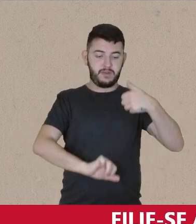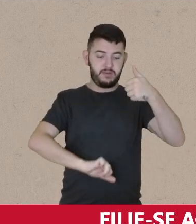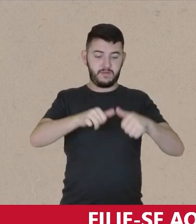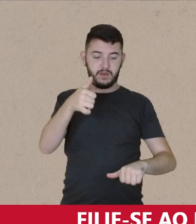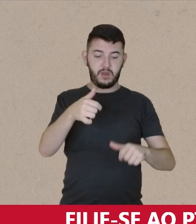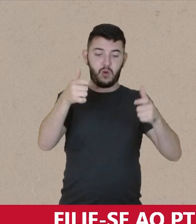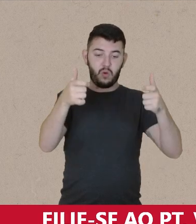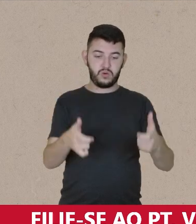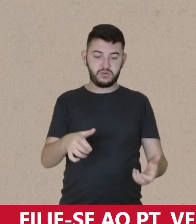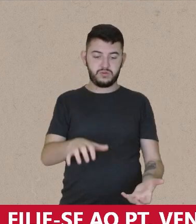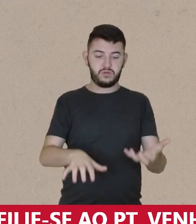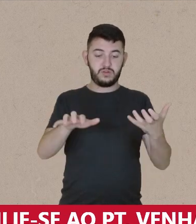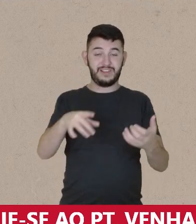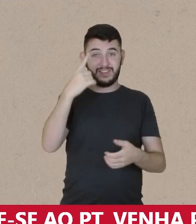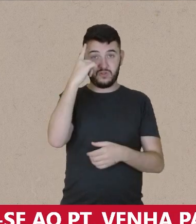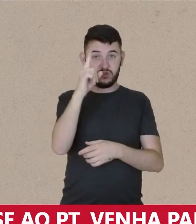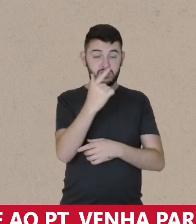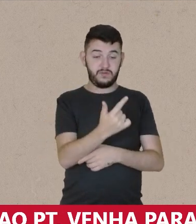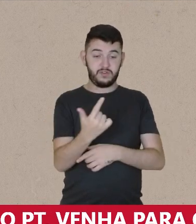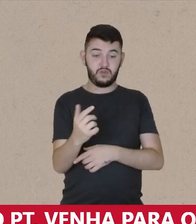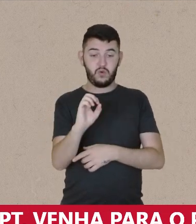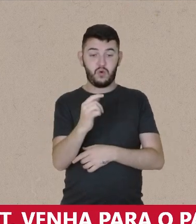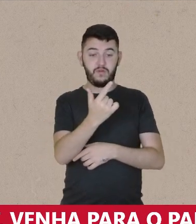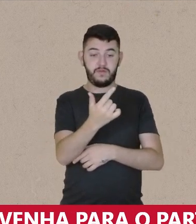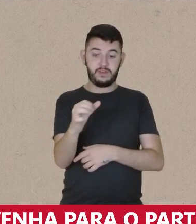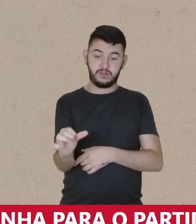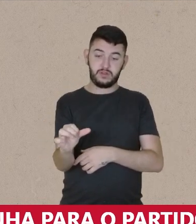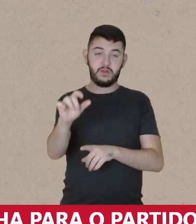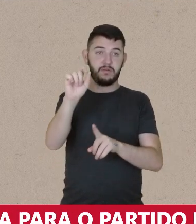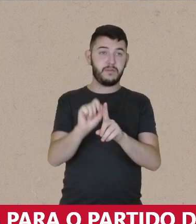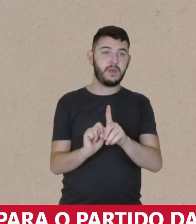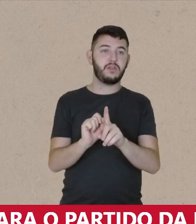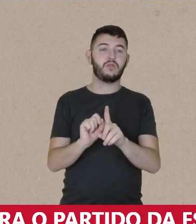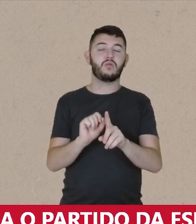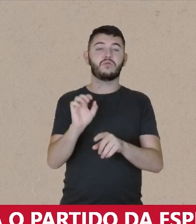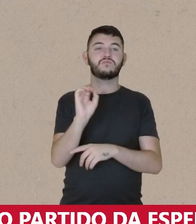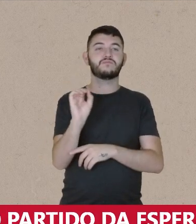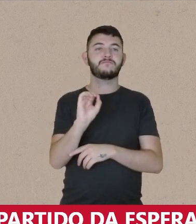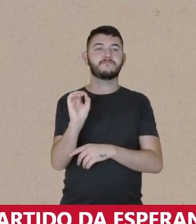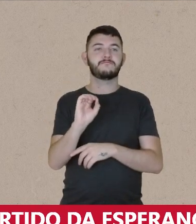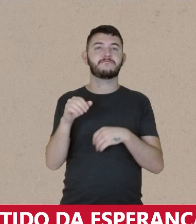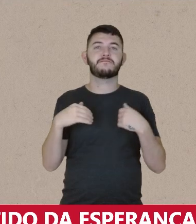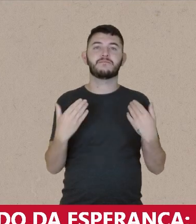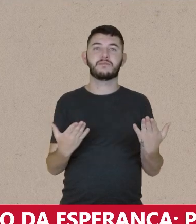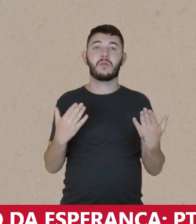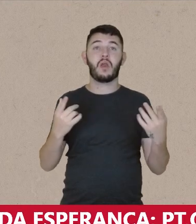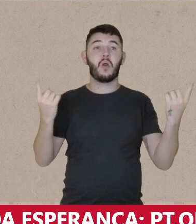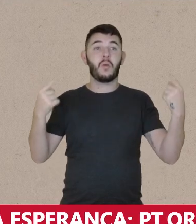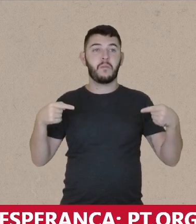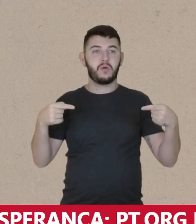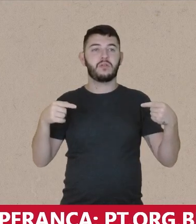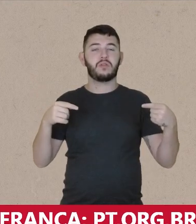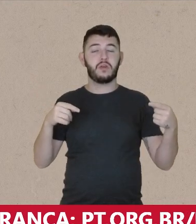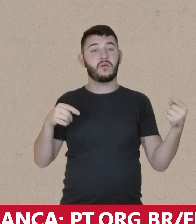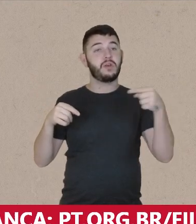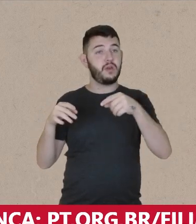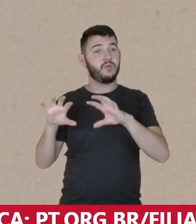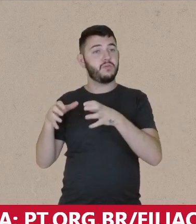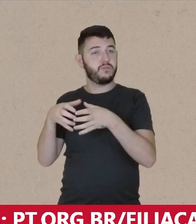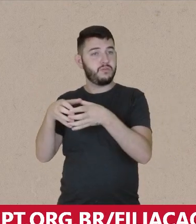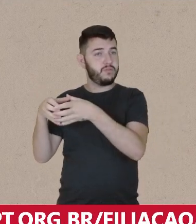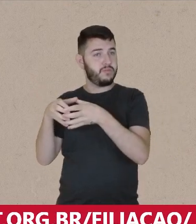ou no dia 22 ou 29 de outubro e a oposição, especialmente o Partido das Trabalhadoras e